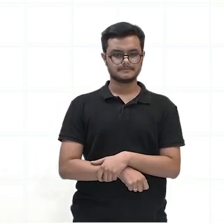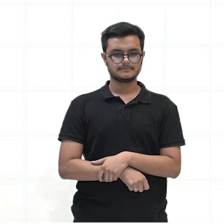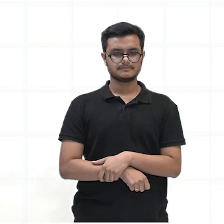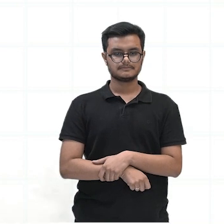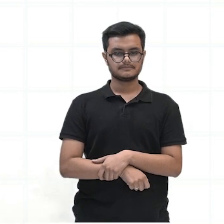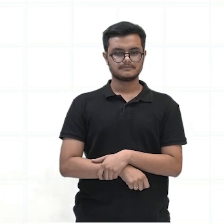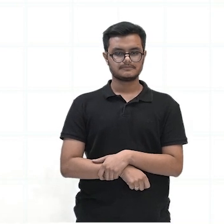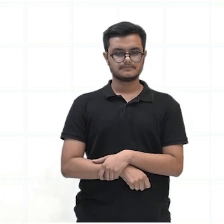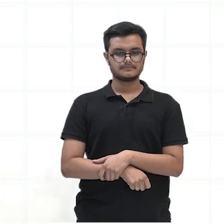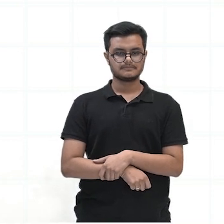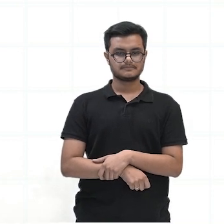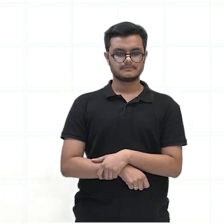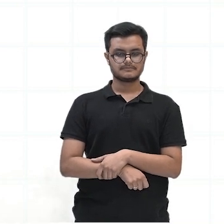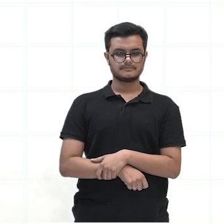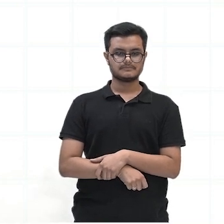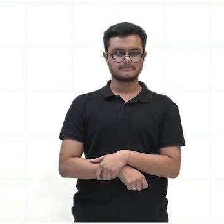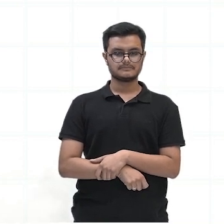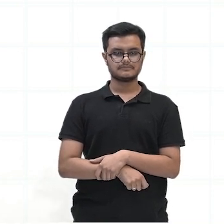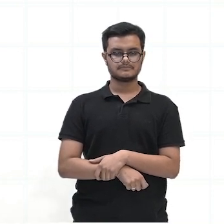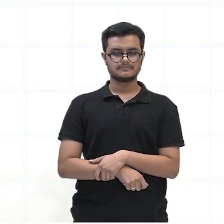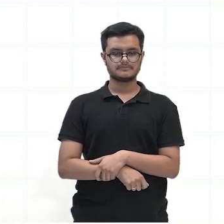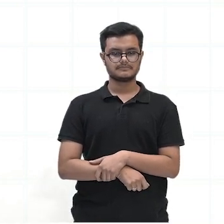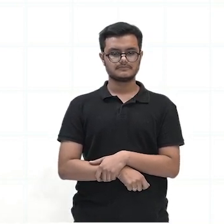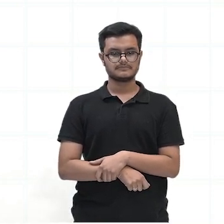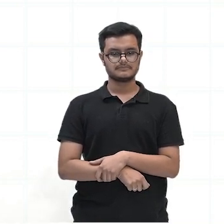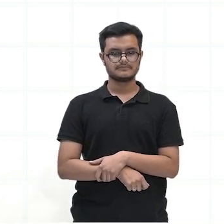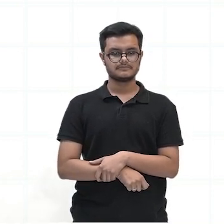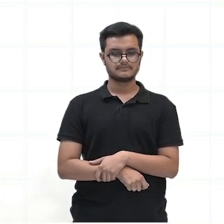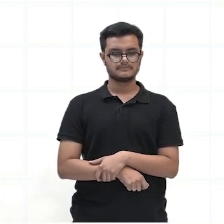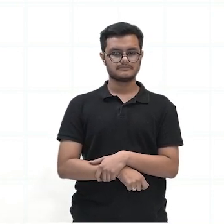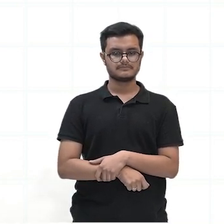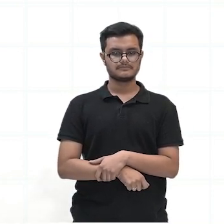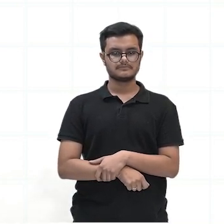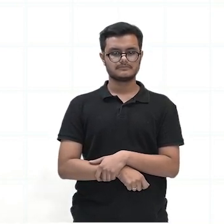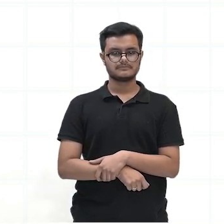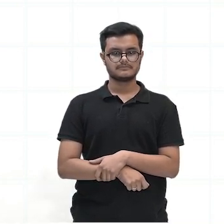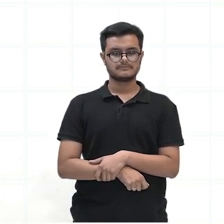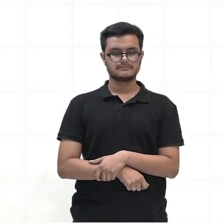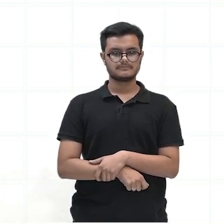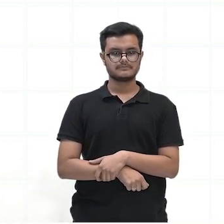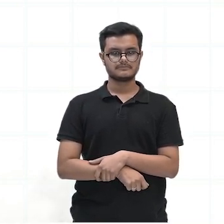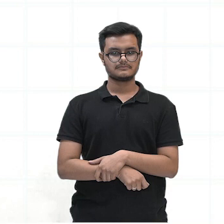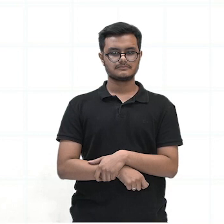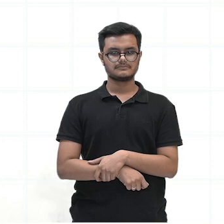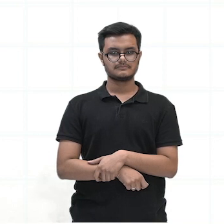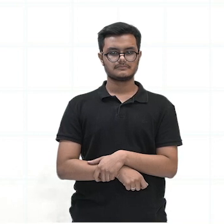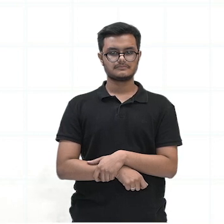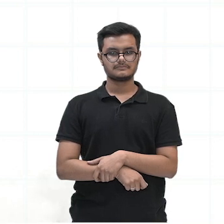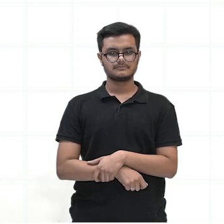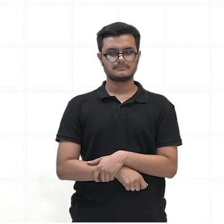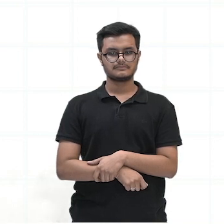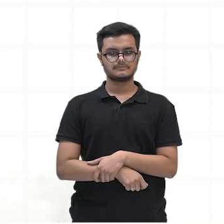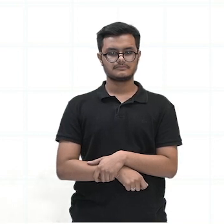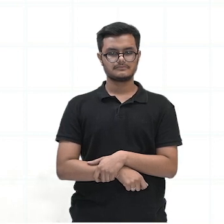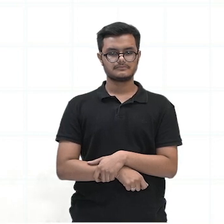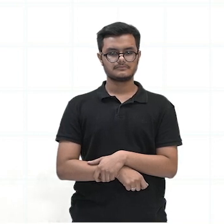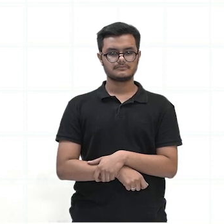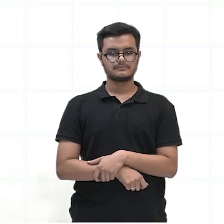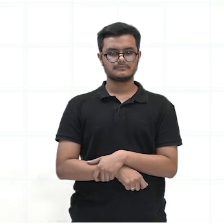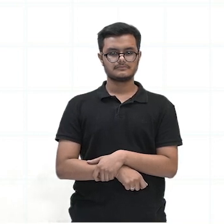irregular. After my breakfast, depois do meu café da manhã, I wrote some